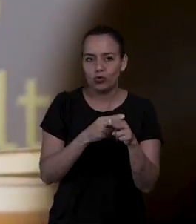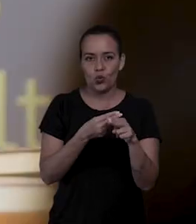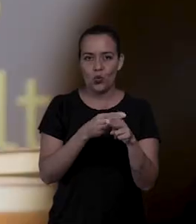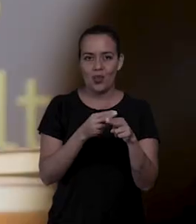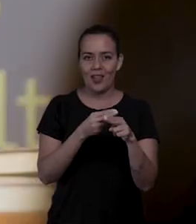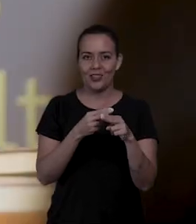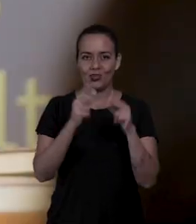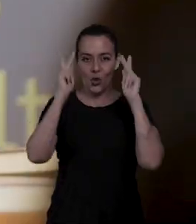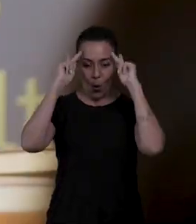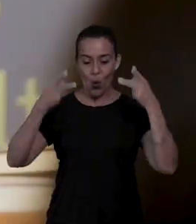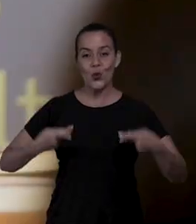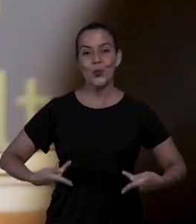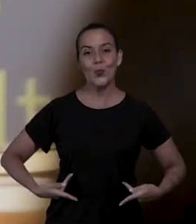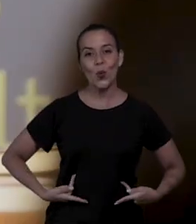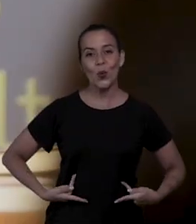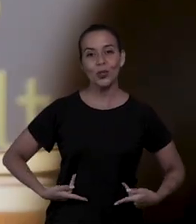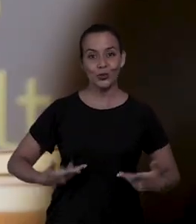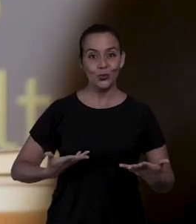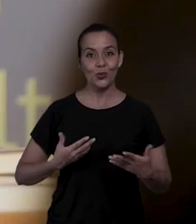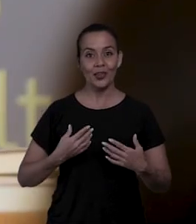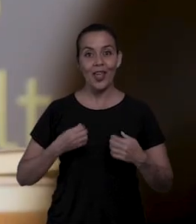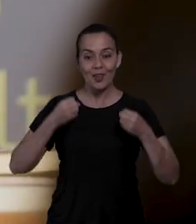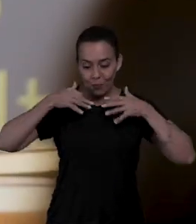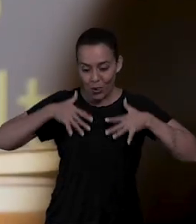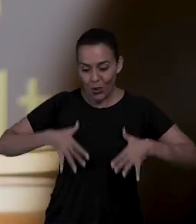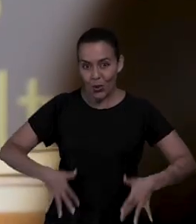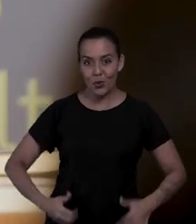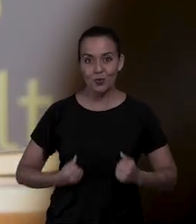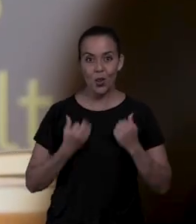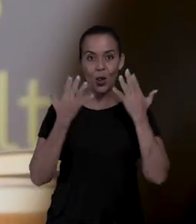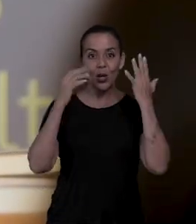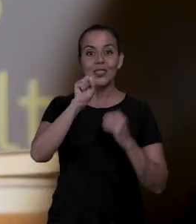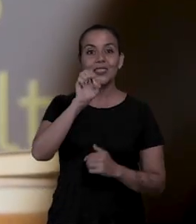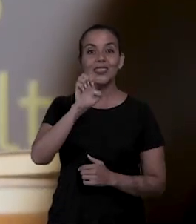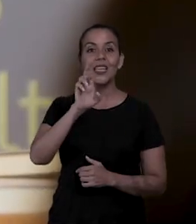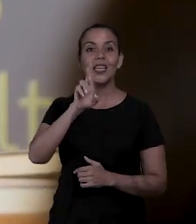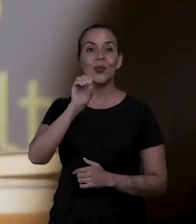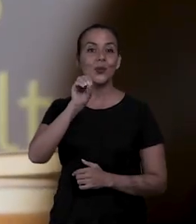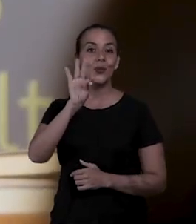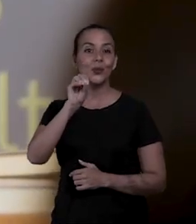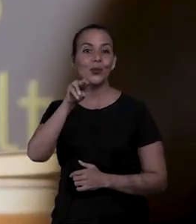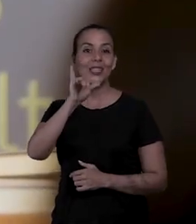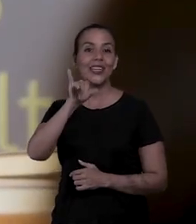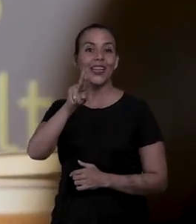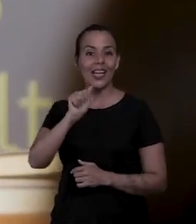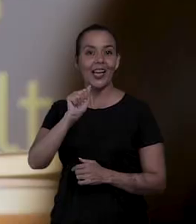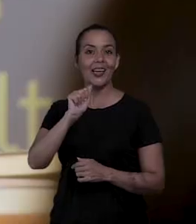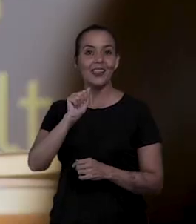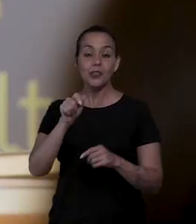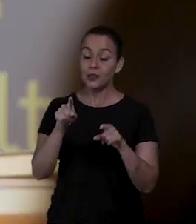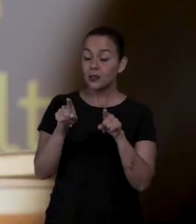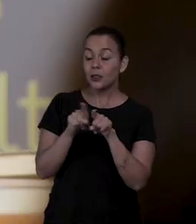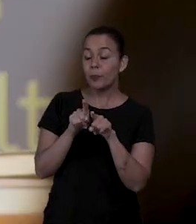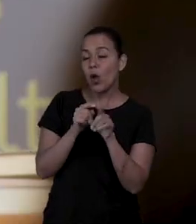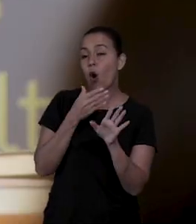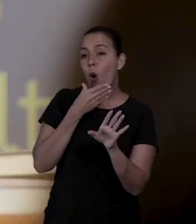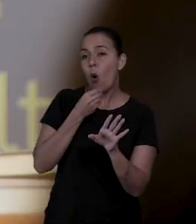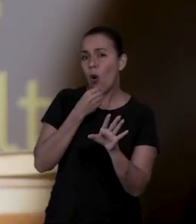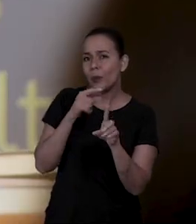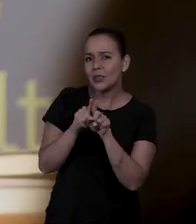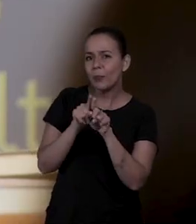a serotonina, gente. Especialmente em mulheres. Olha que interessante. Não tanto em cérebro de